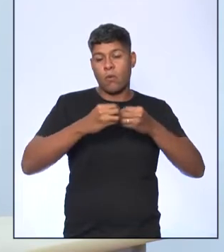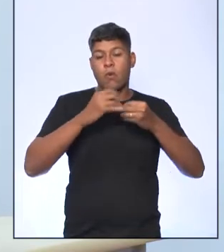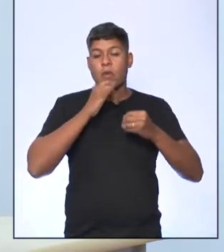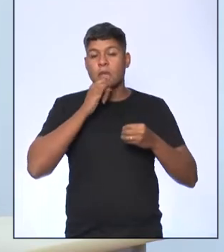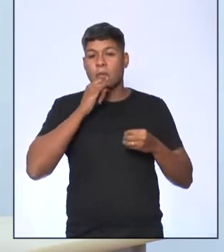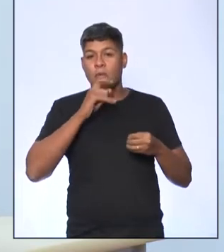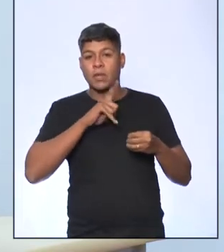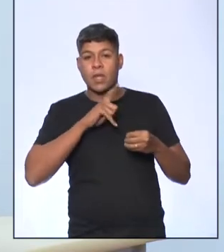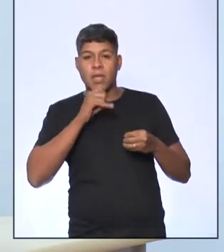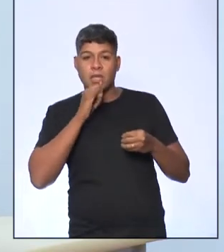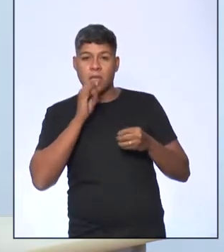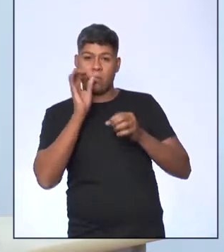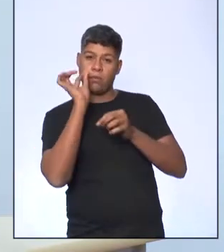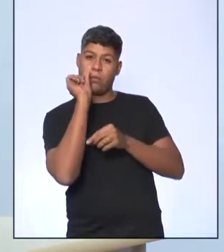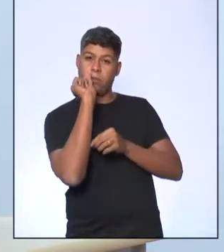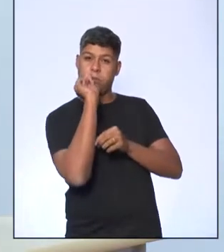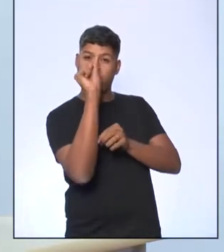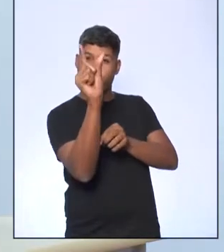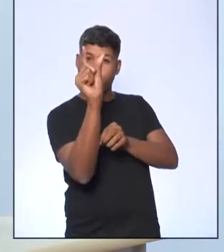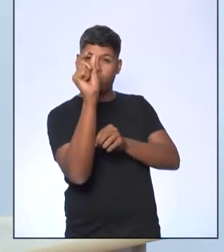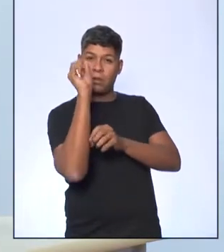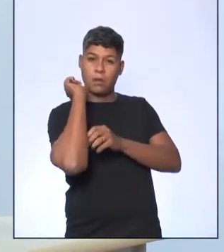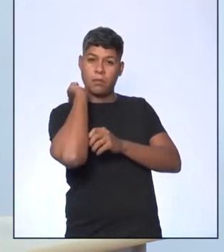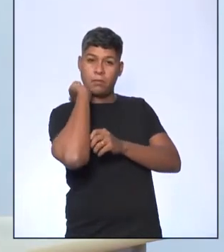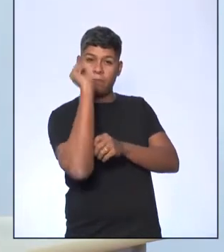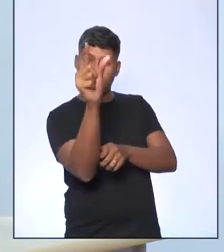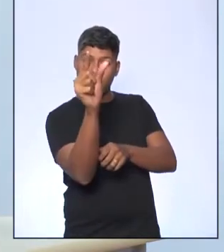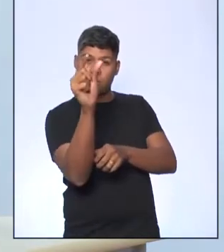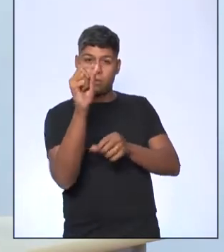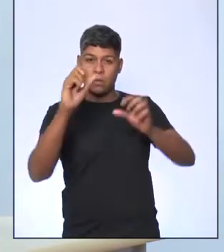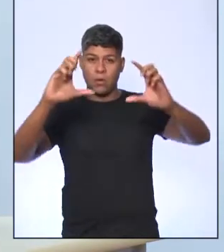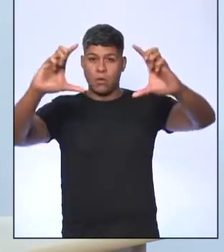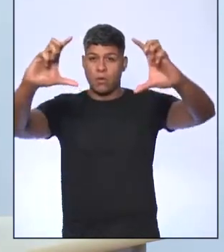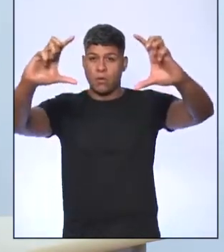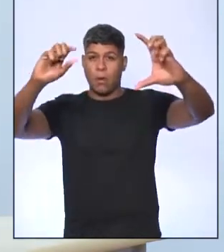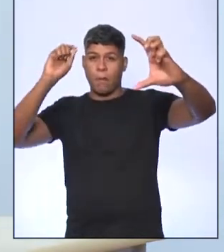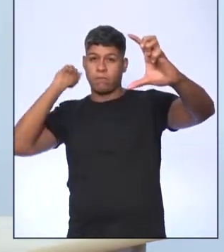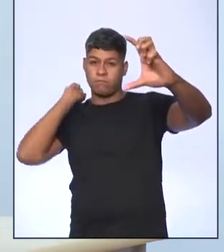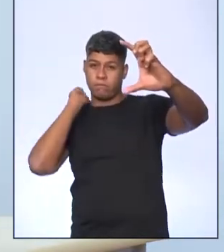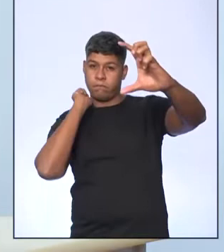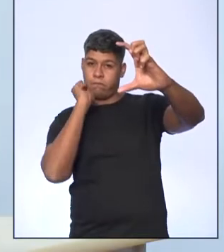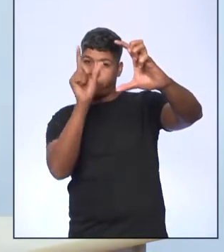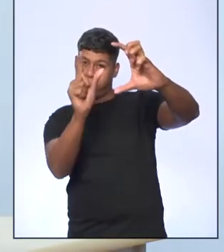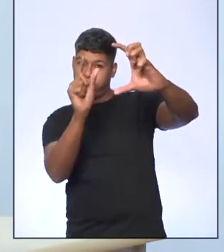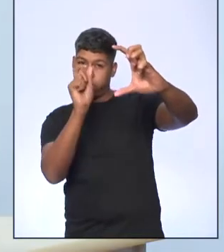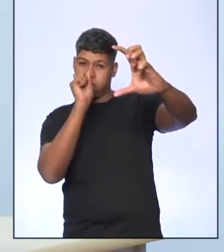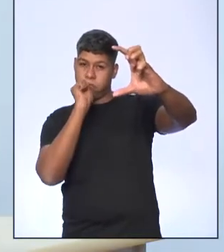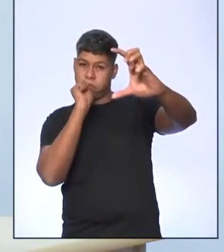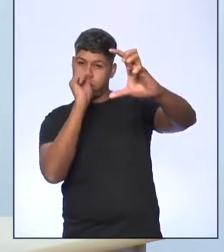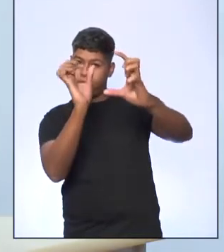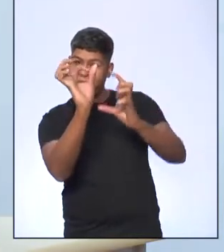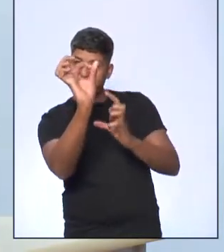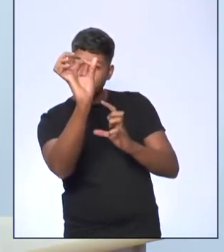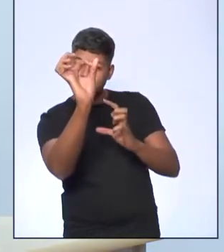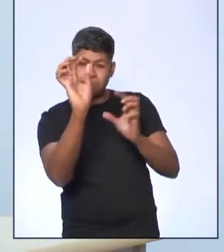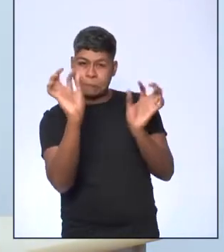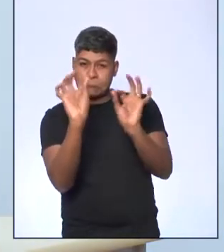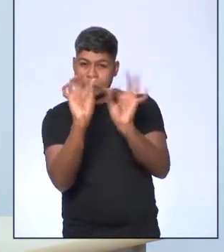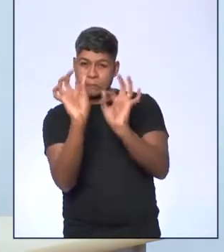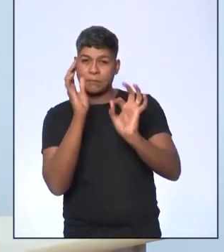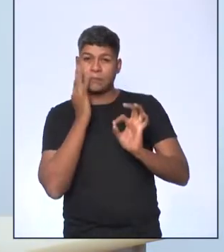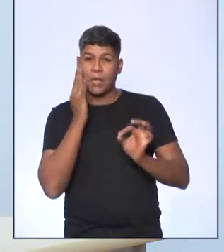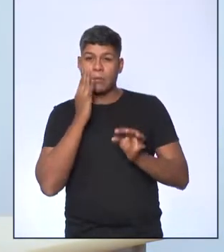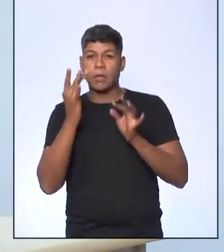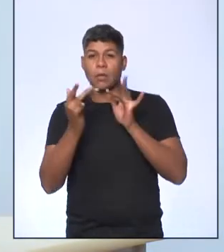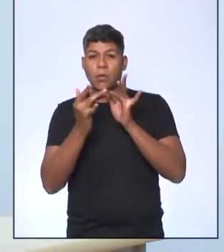ali um tiro ao alvo, certo? É muito mais fácil eu acertar na parte maior do que na parte menor. Então, quanto maior a